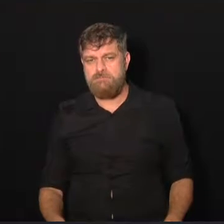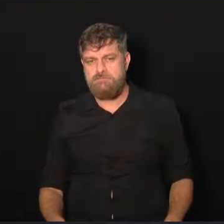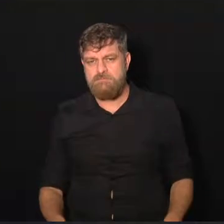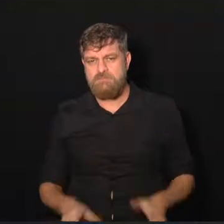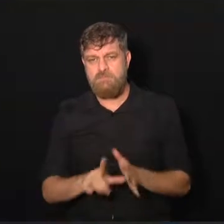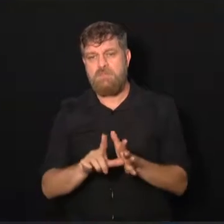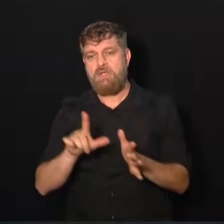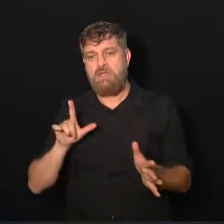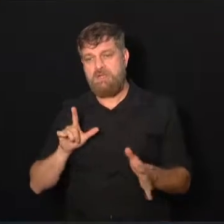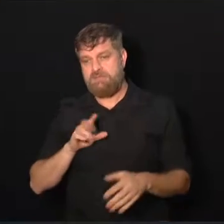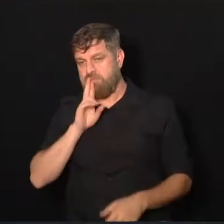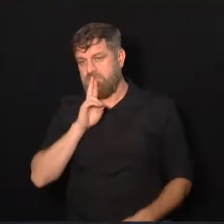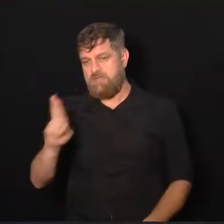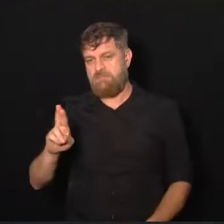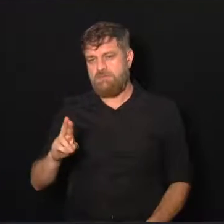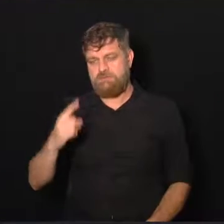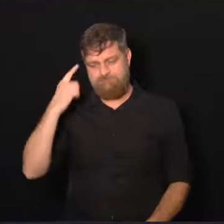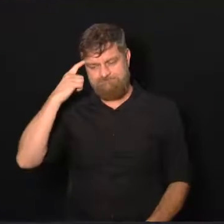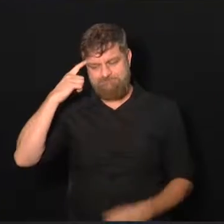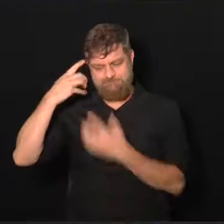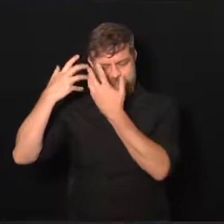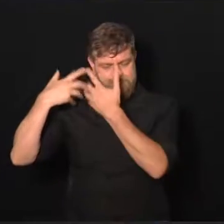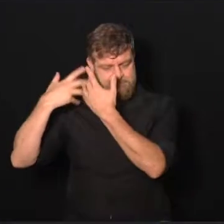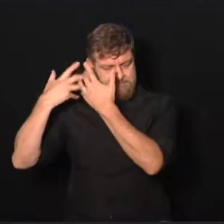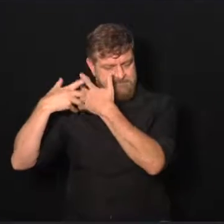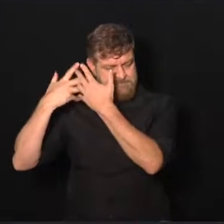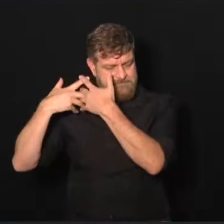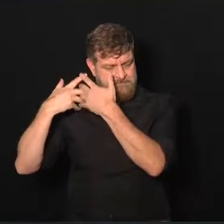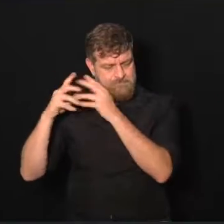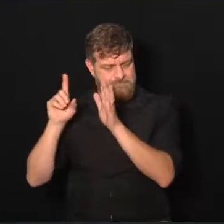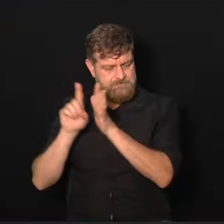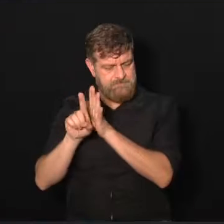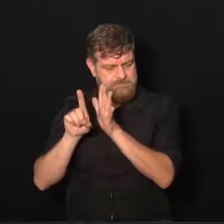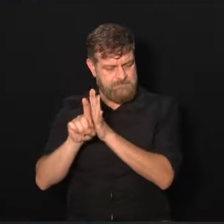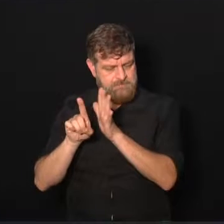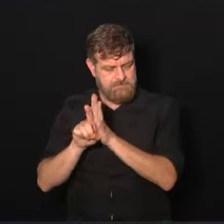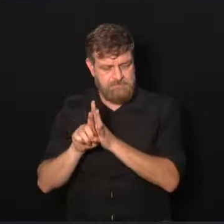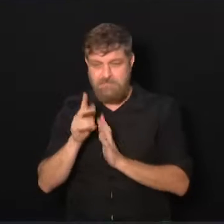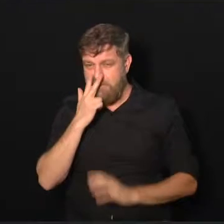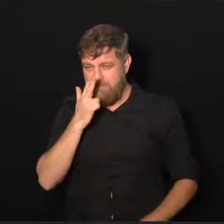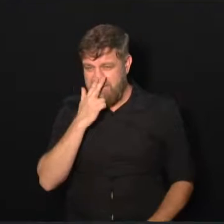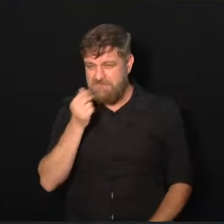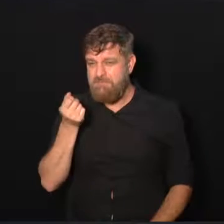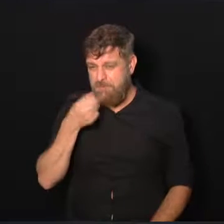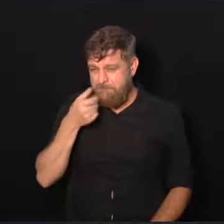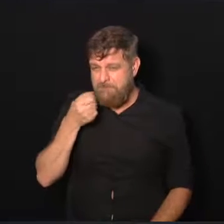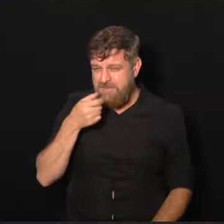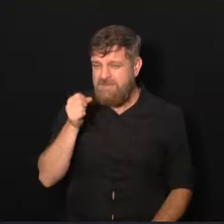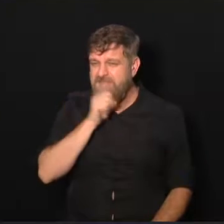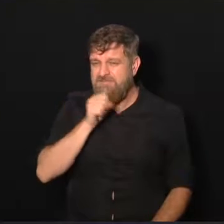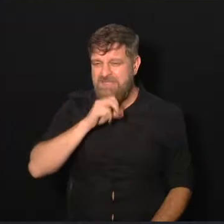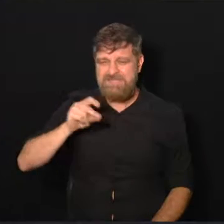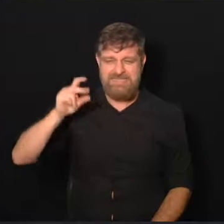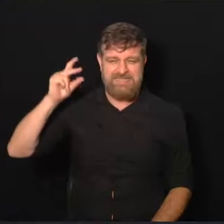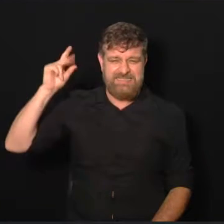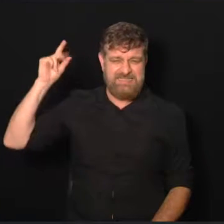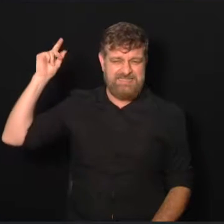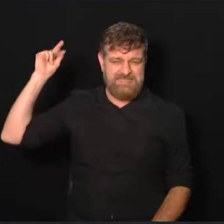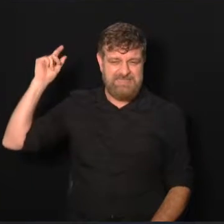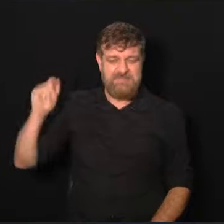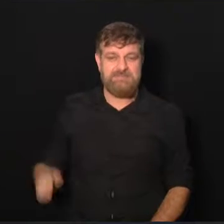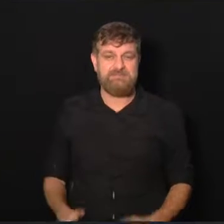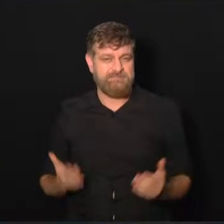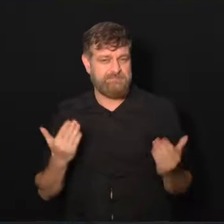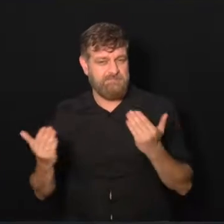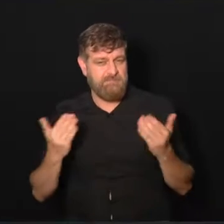Antes dele dar a resposta, já me veio a pergunta de uma velha piada antiga que dizia o